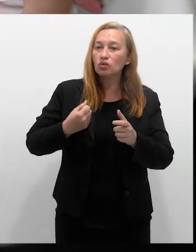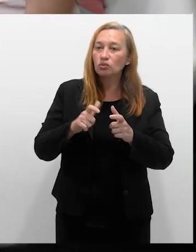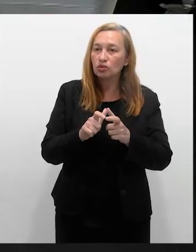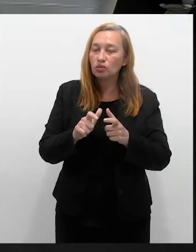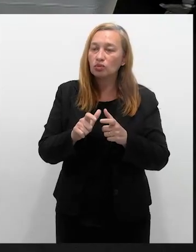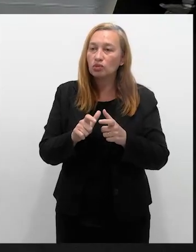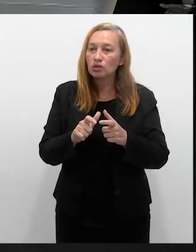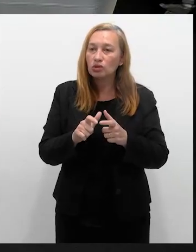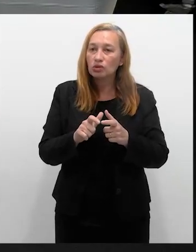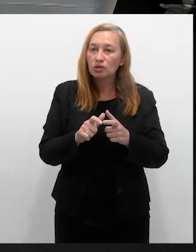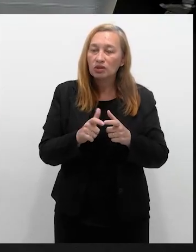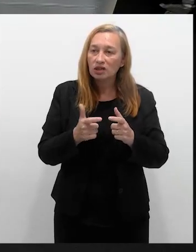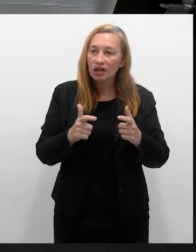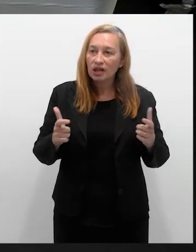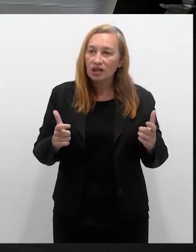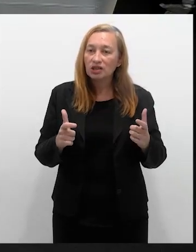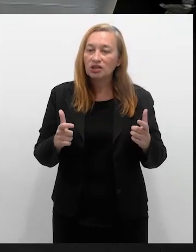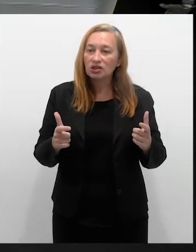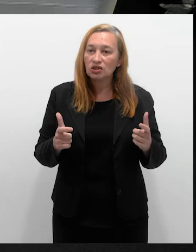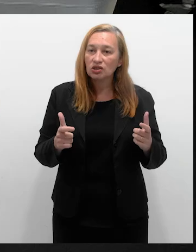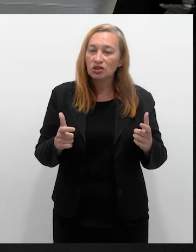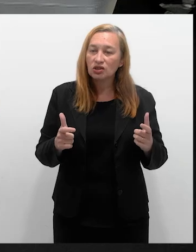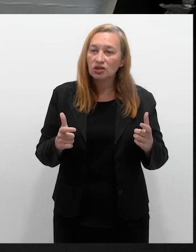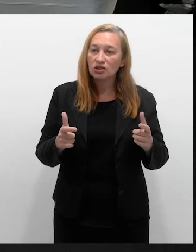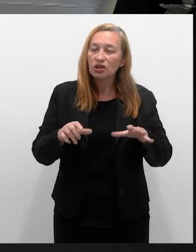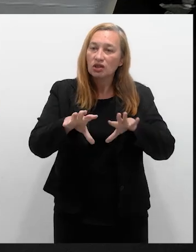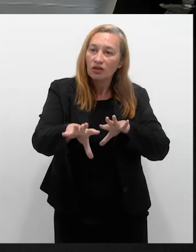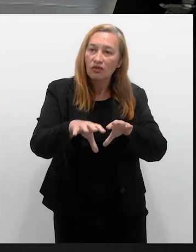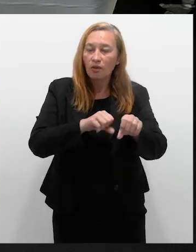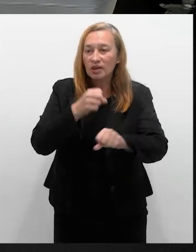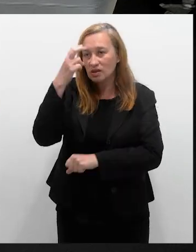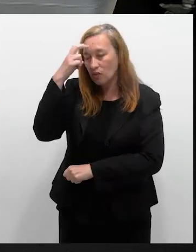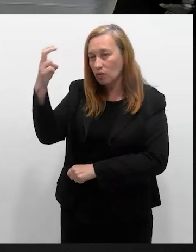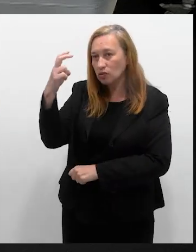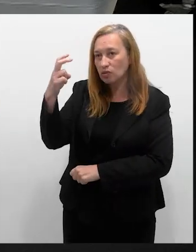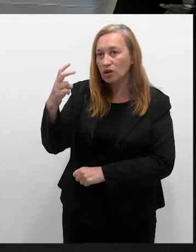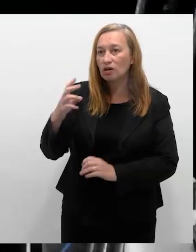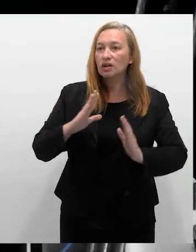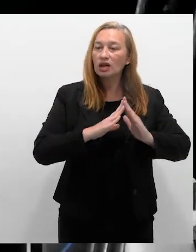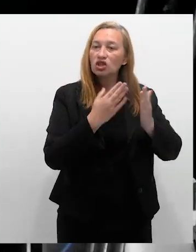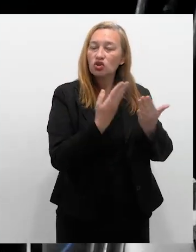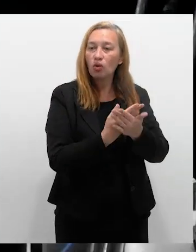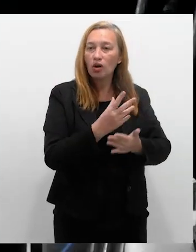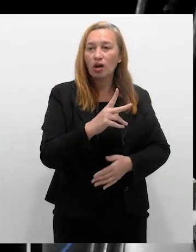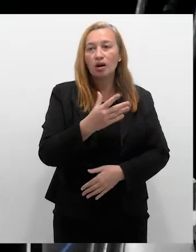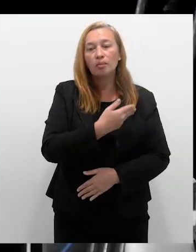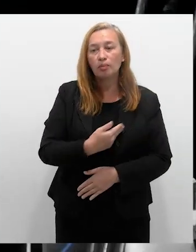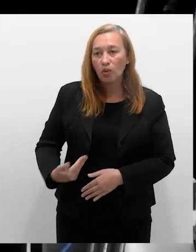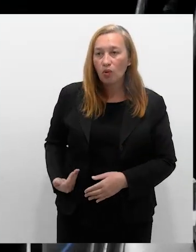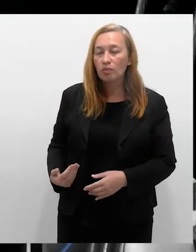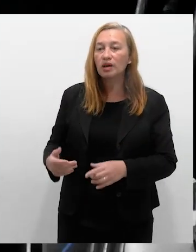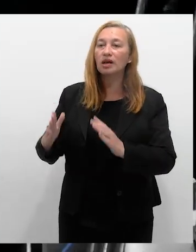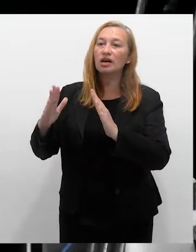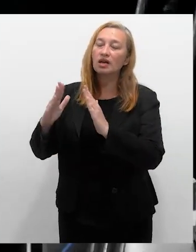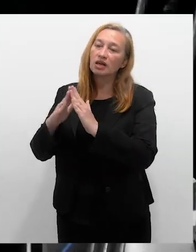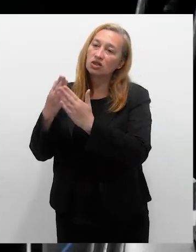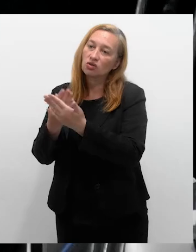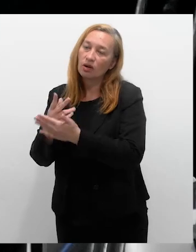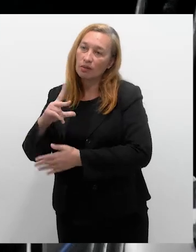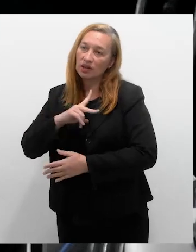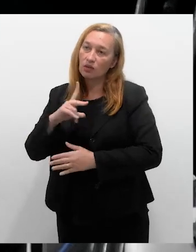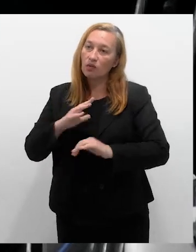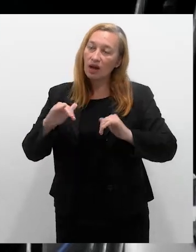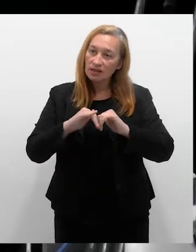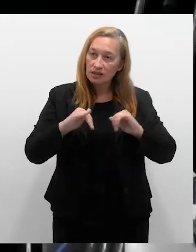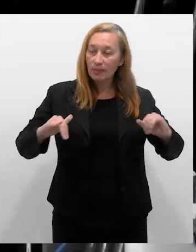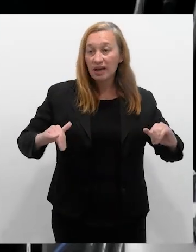com que aumente o abismo, né, entre a formação cultural na escola pública e na privada. Eu lembro que eu estudei num